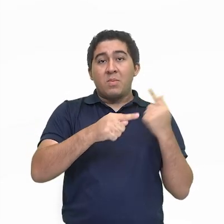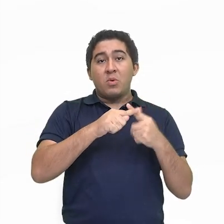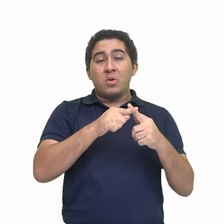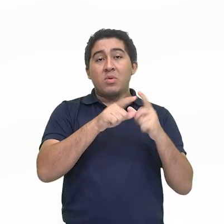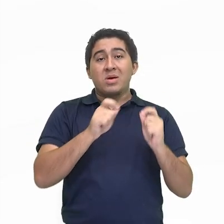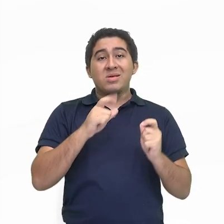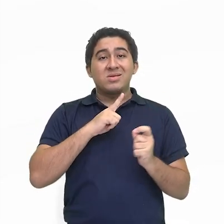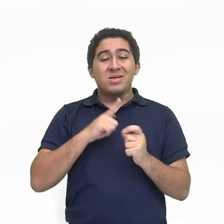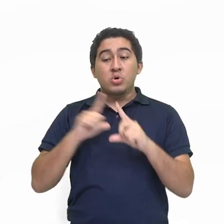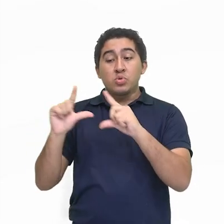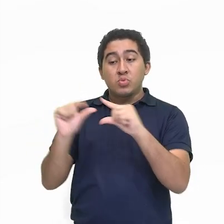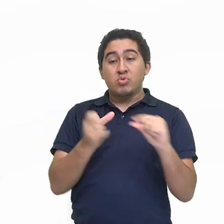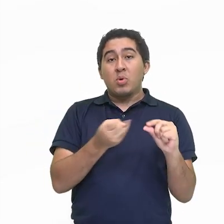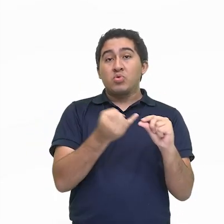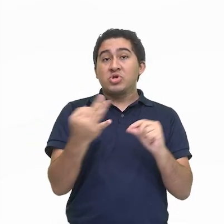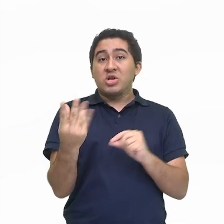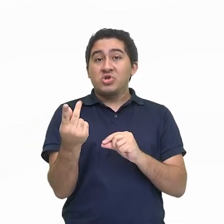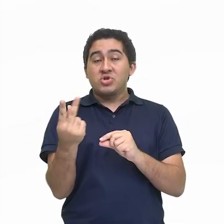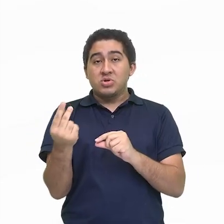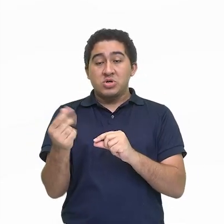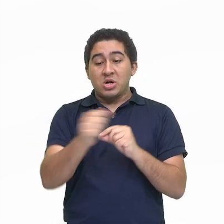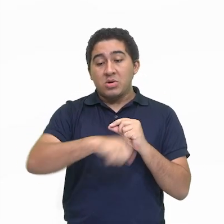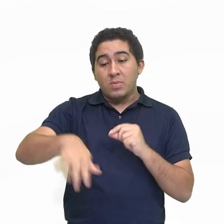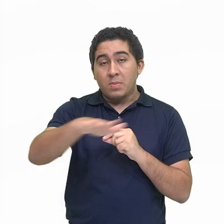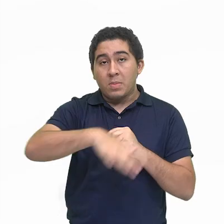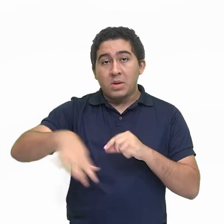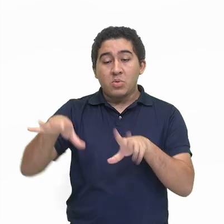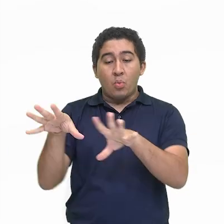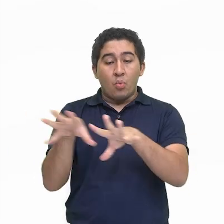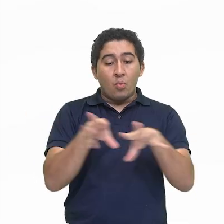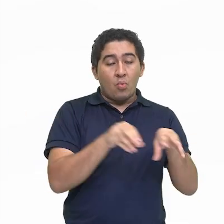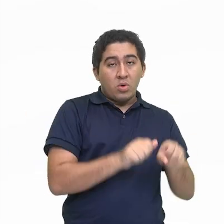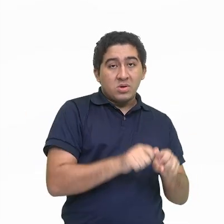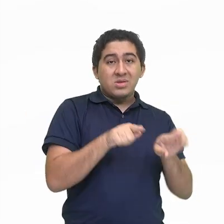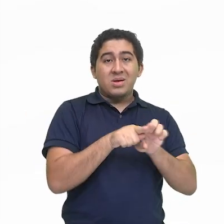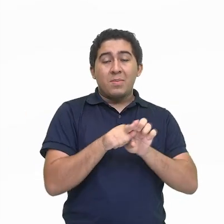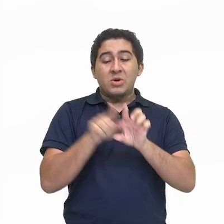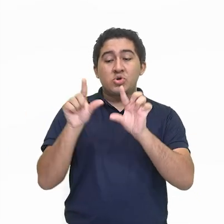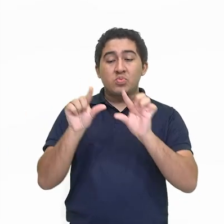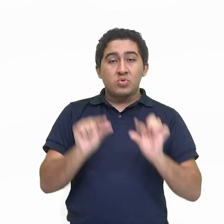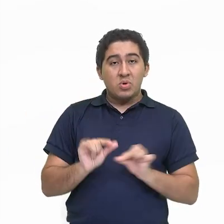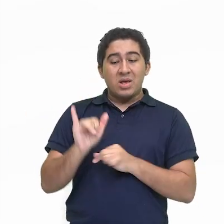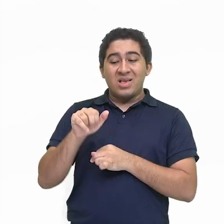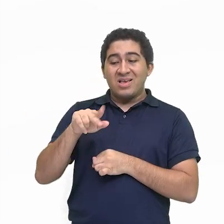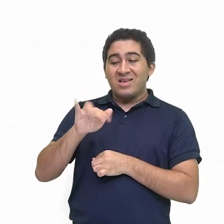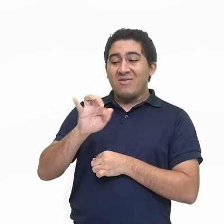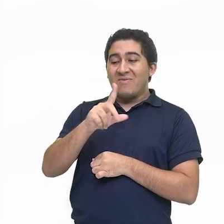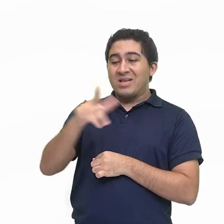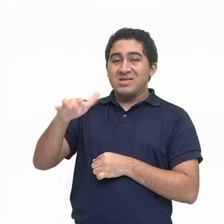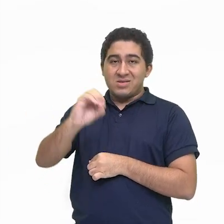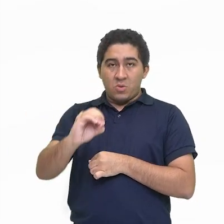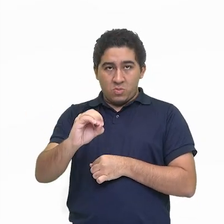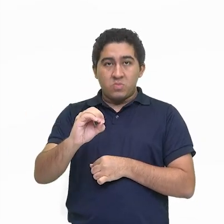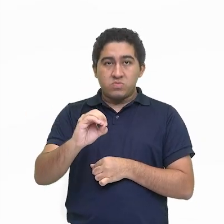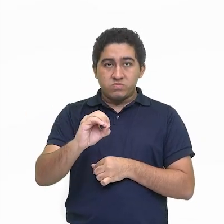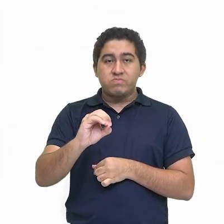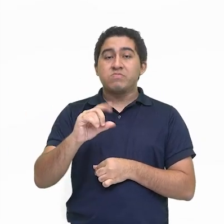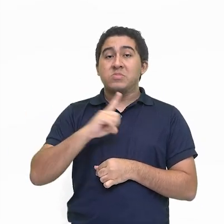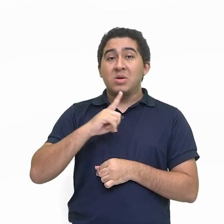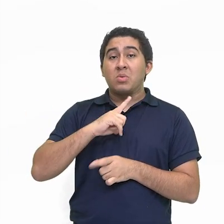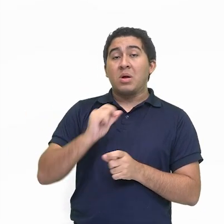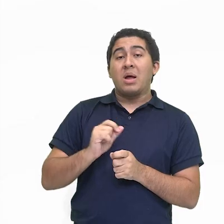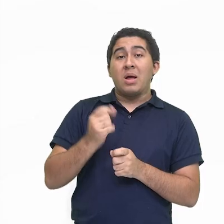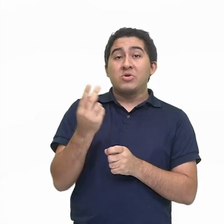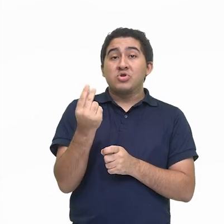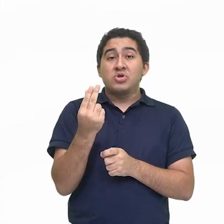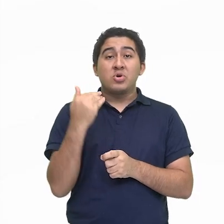de circulação e, assim, reduzir a pressão inflacionária. Então, ele confiscou a poupança da população,